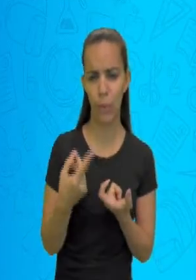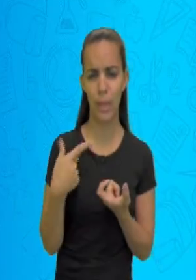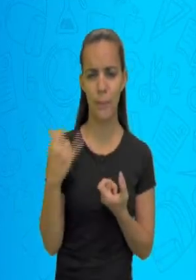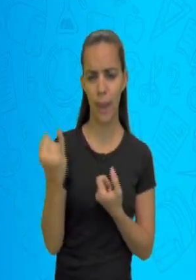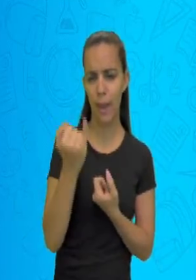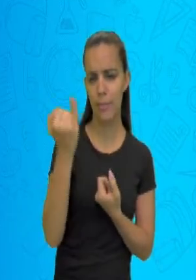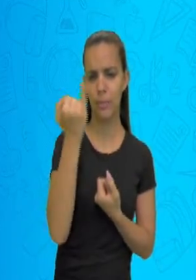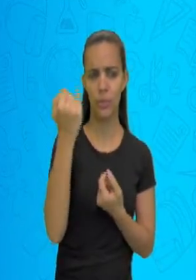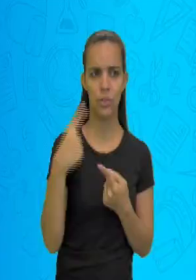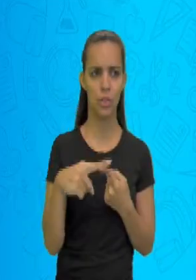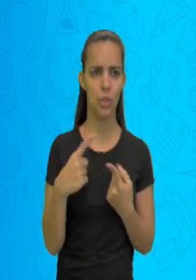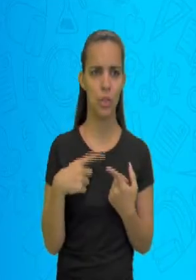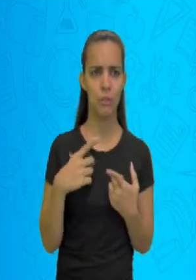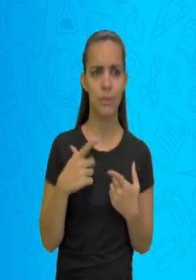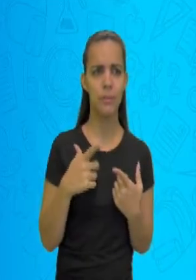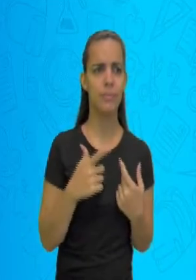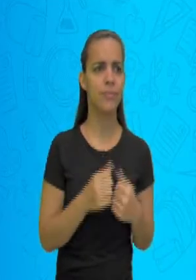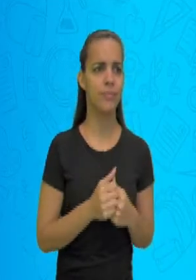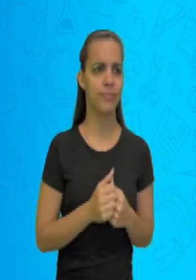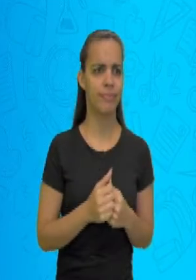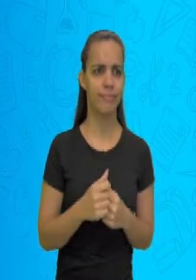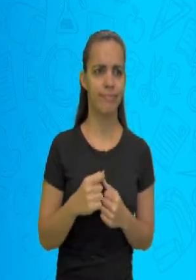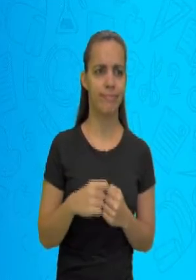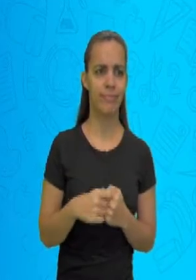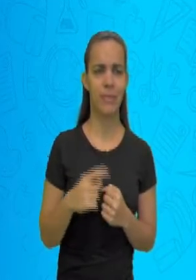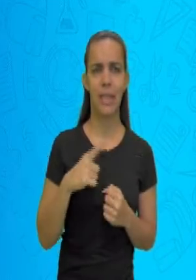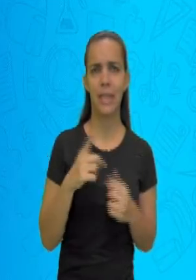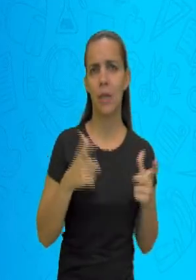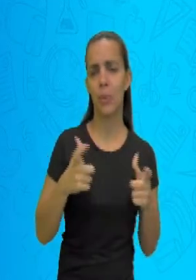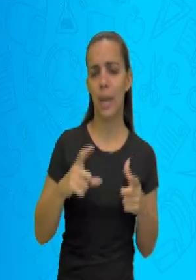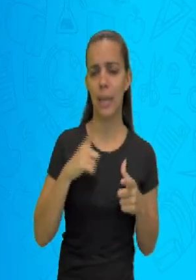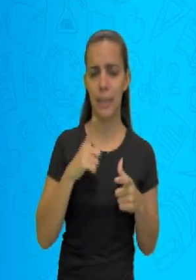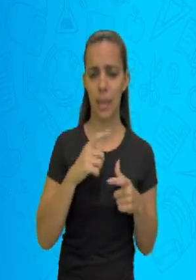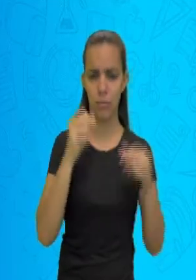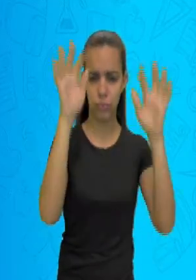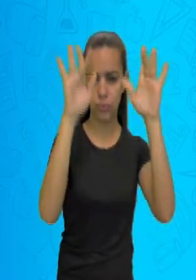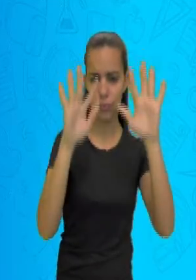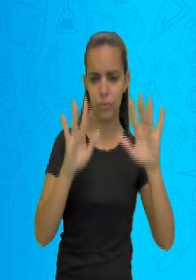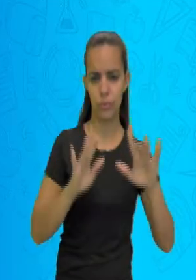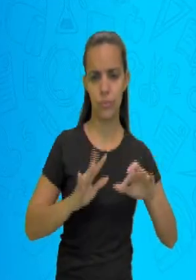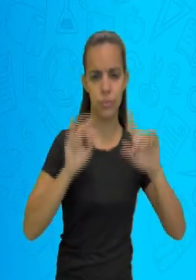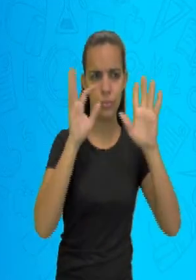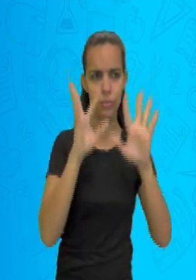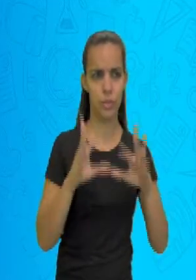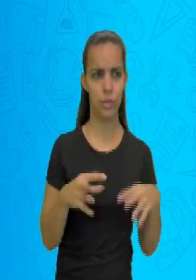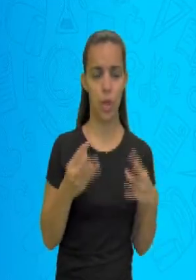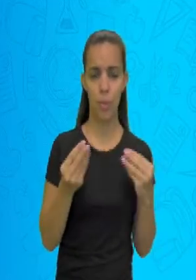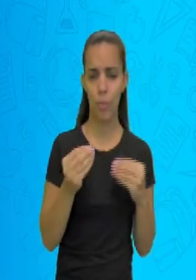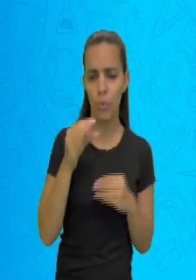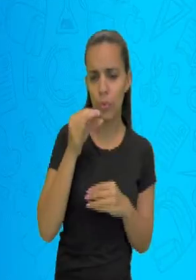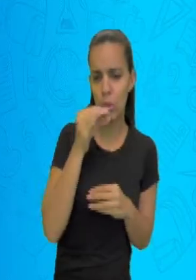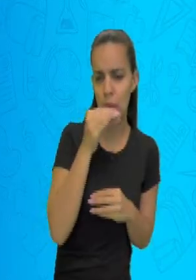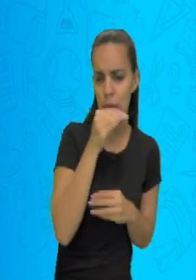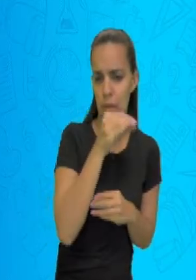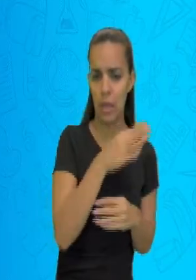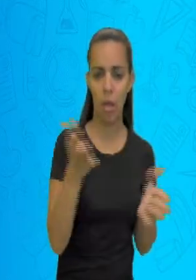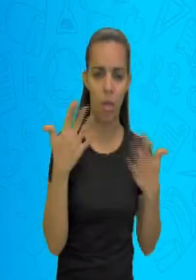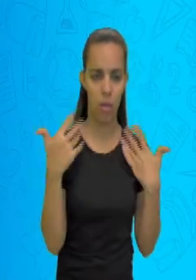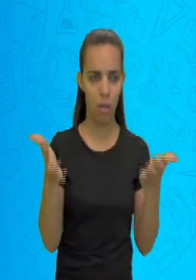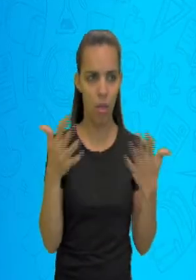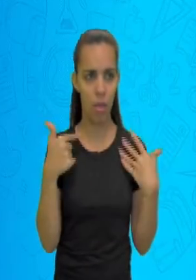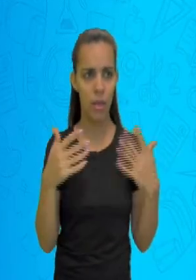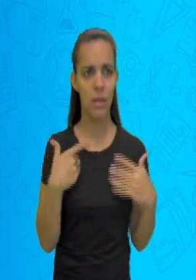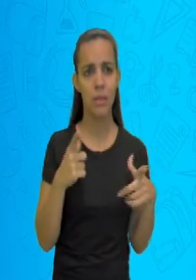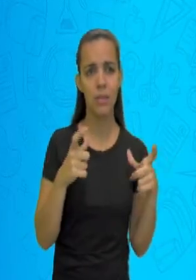tem países que nevam, tem muita neve, tem países que é muito quente, tem muito